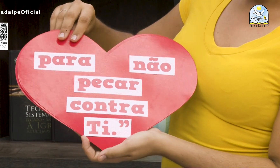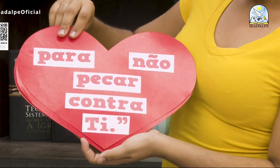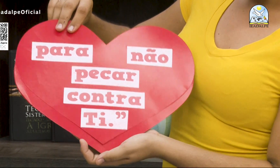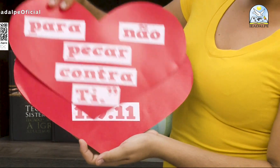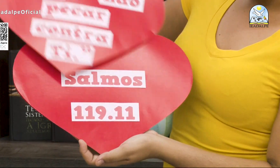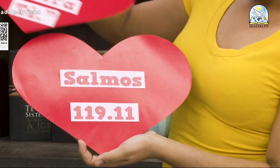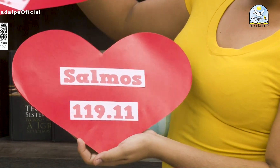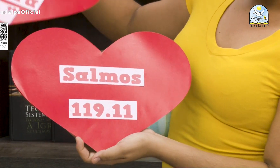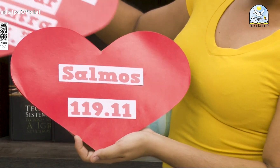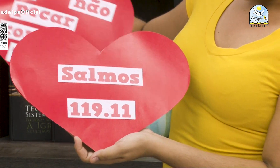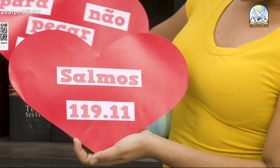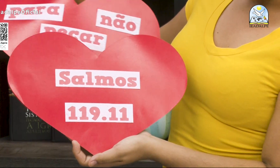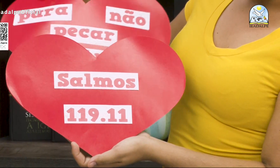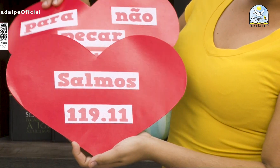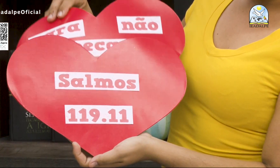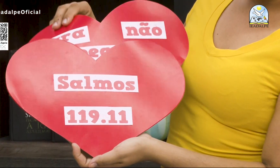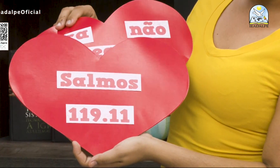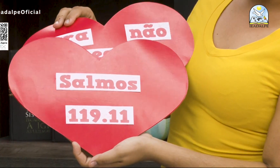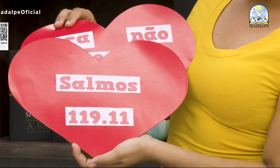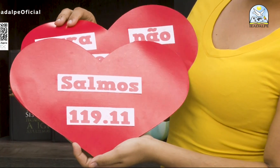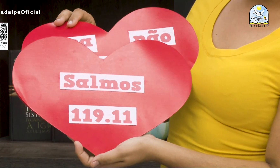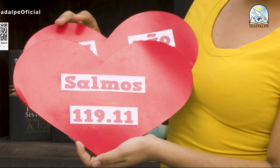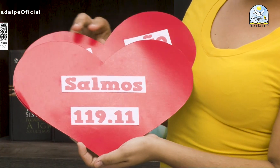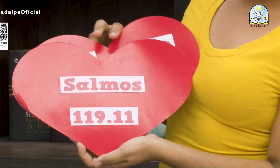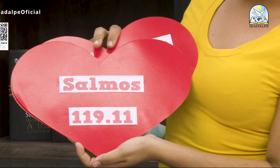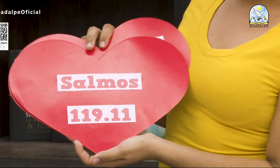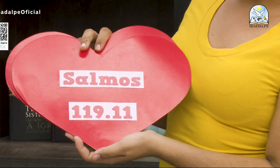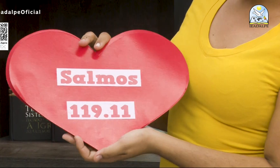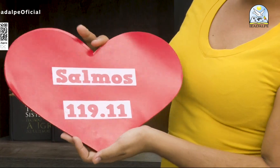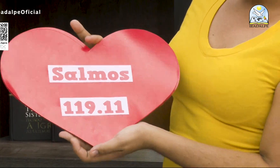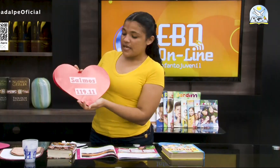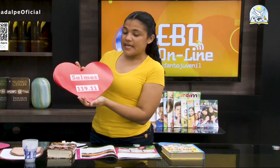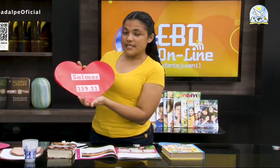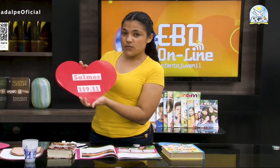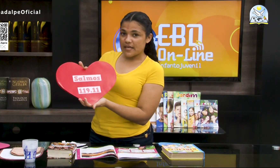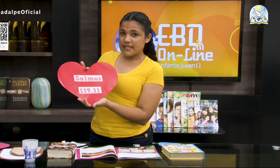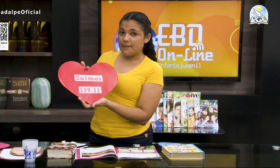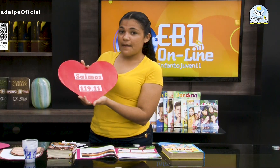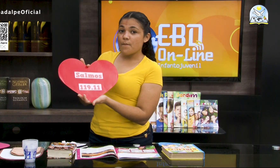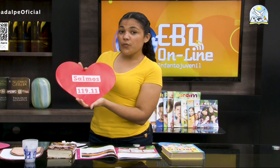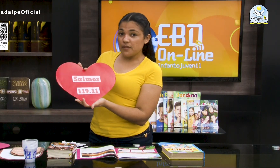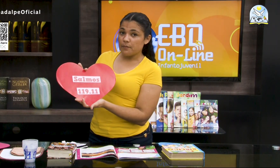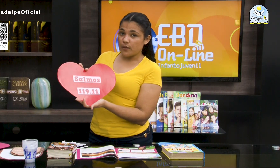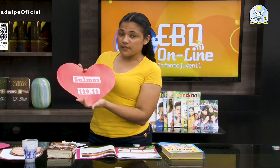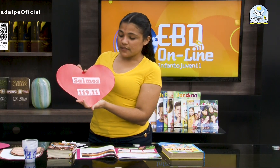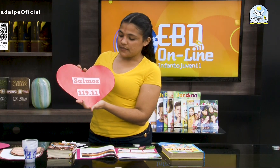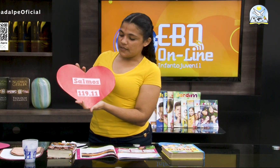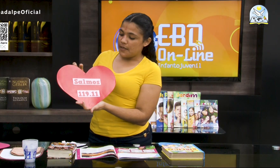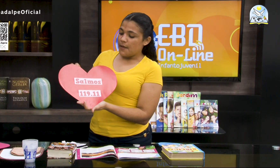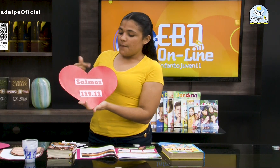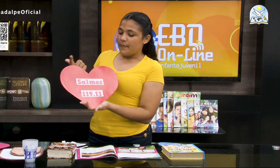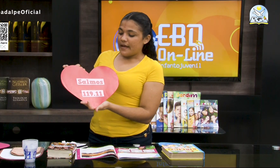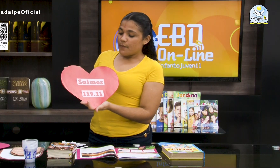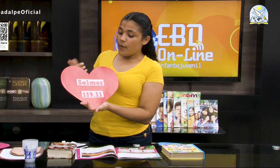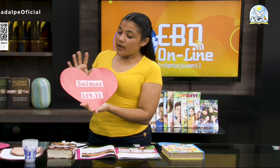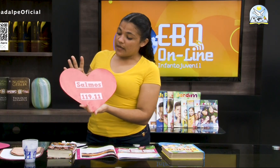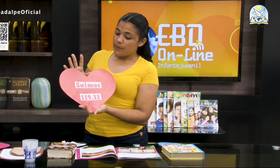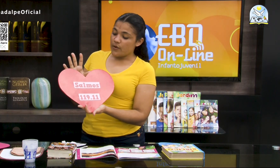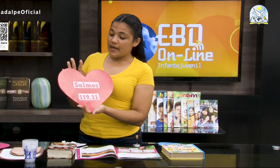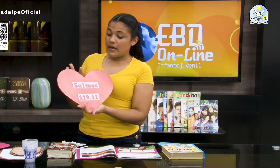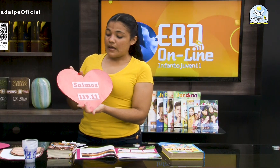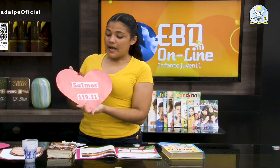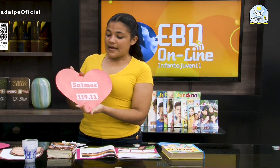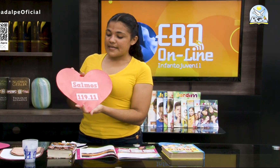contra ti. Salmos 119 e 11. Isso aqui também é muito importante. Por